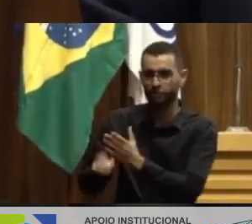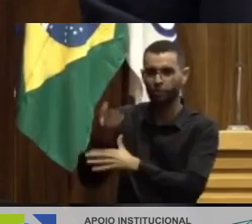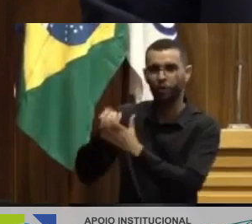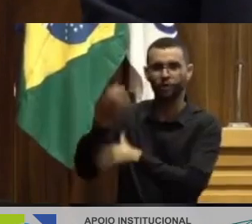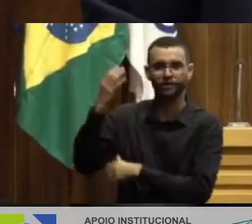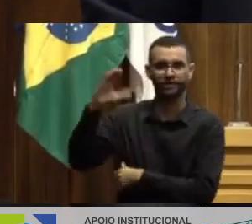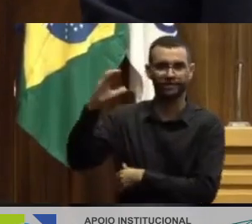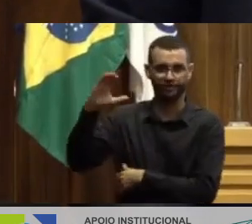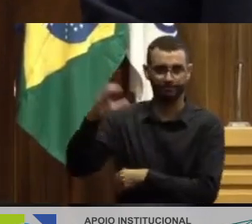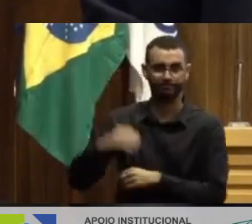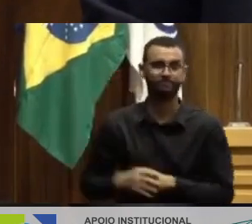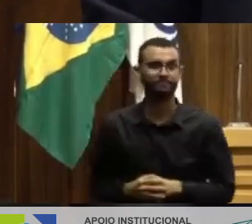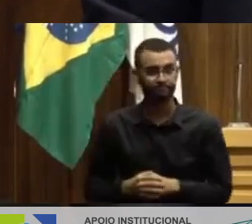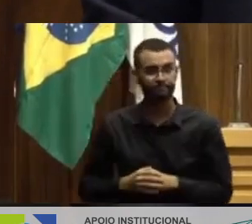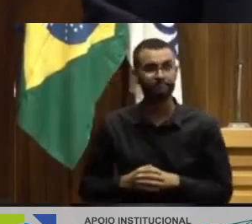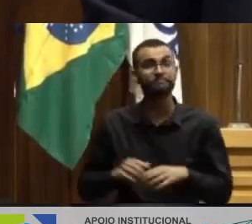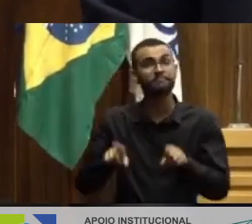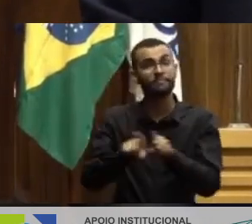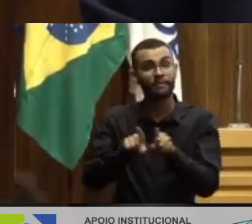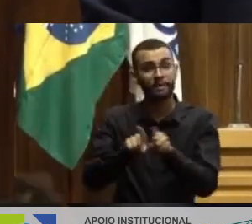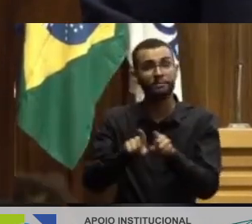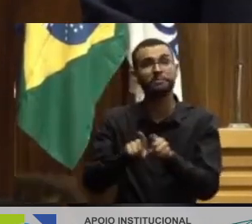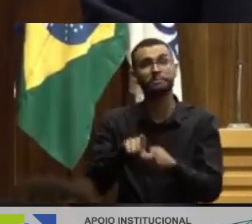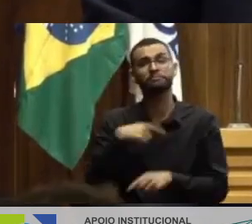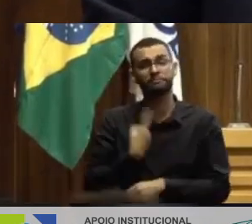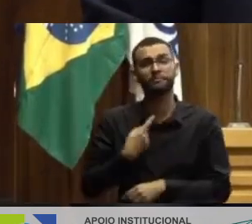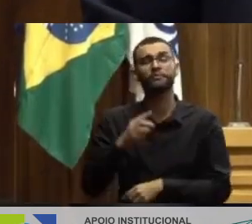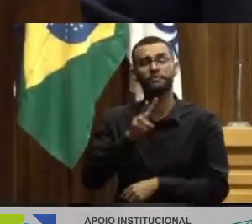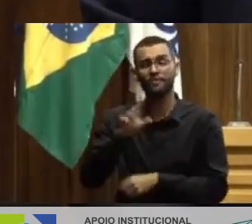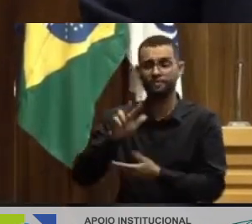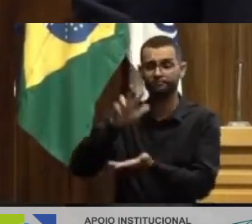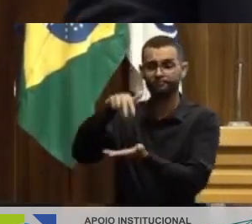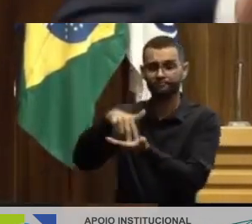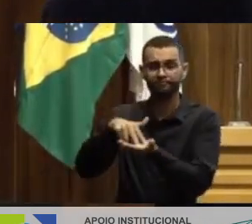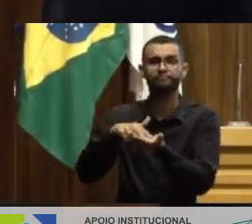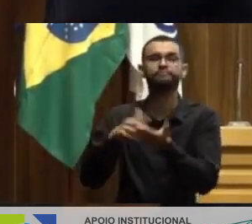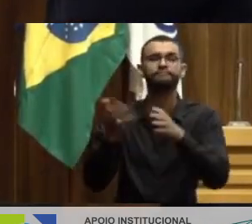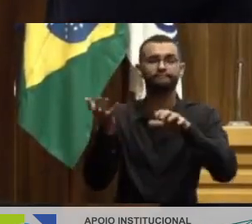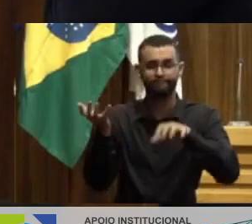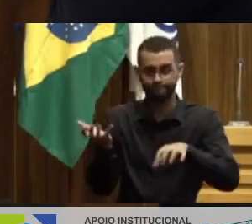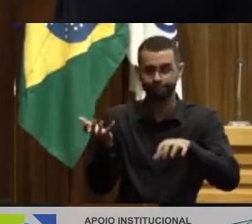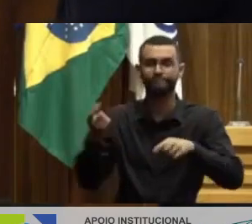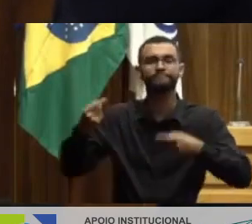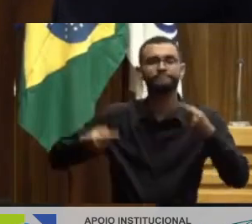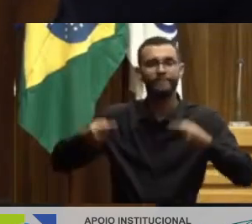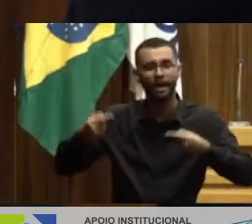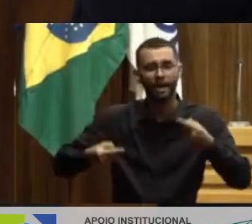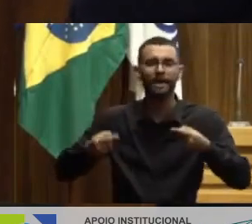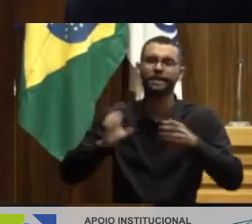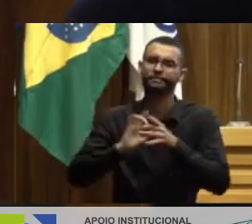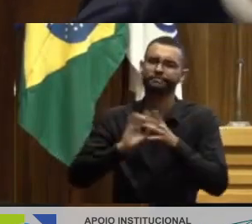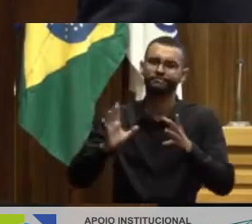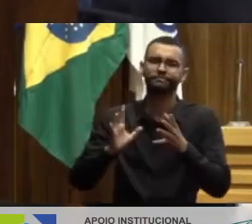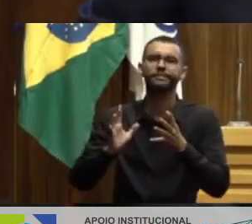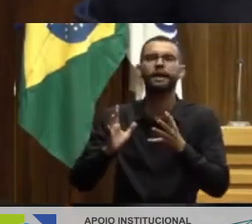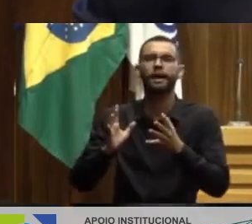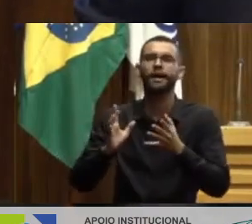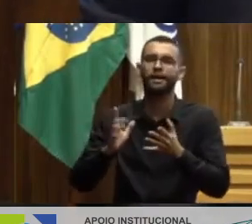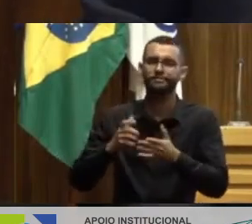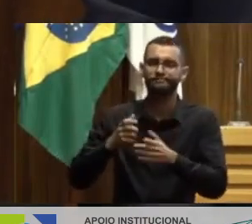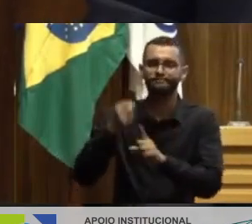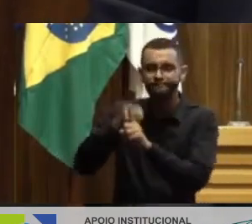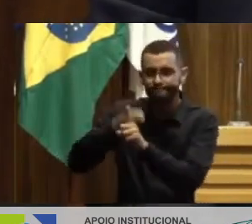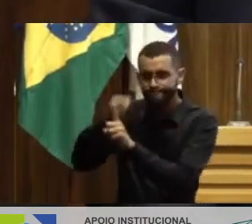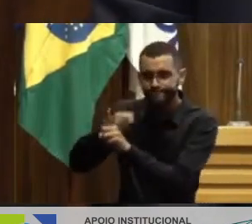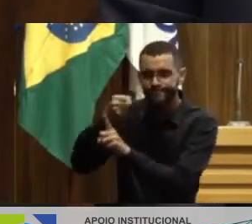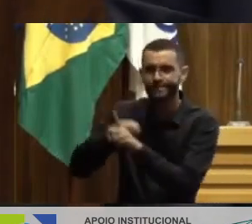científica, e, obviamente, estaremos lá na Câmara dos Deputados dispostos a enfrentar temas